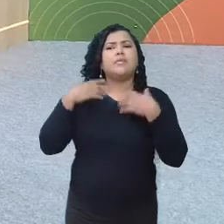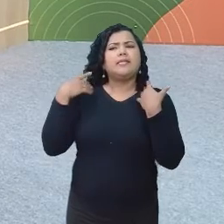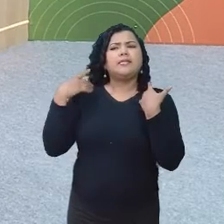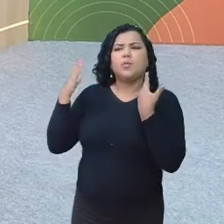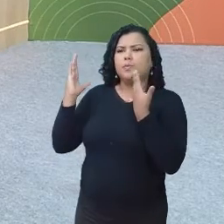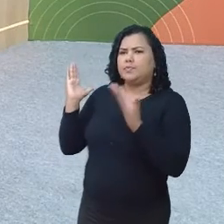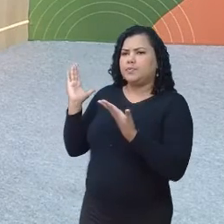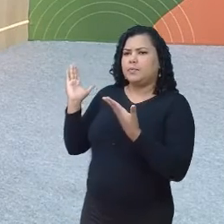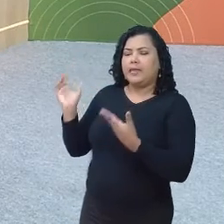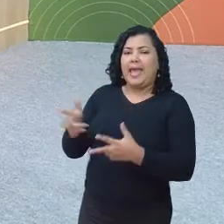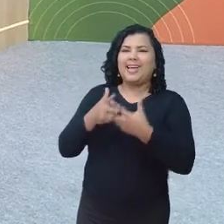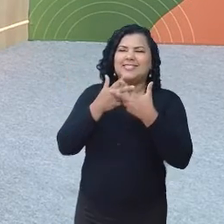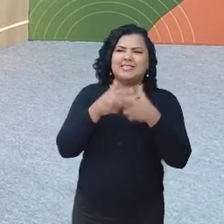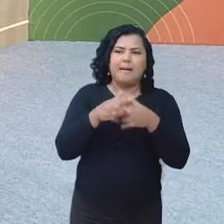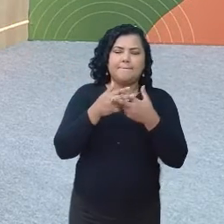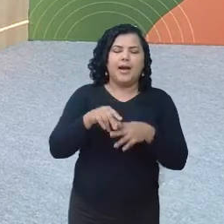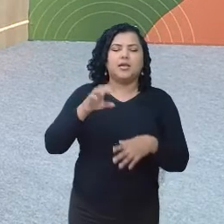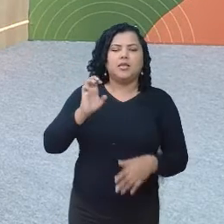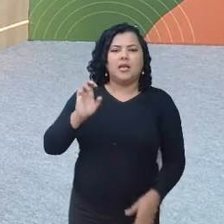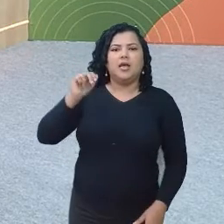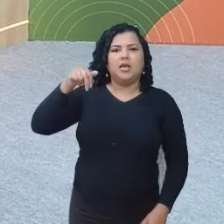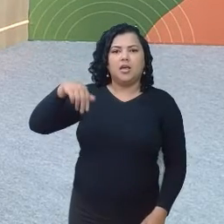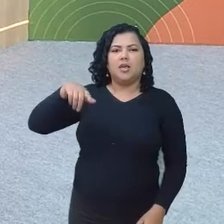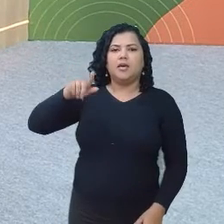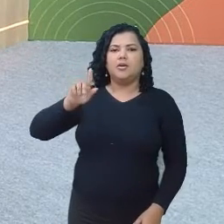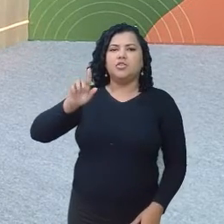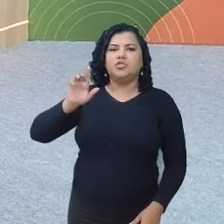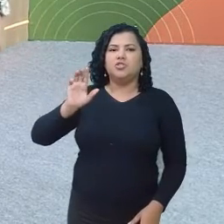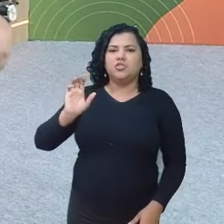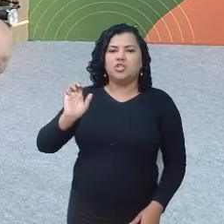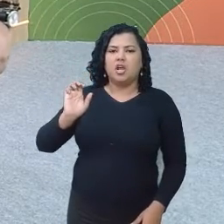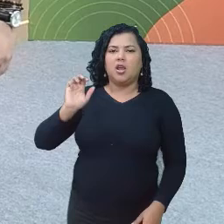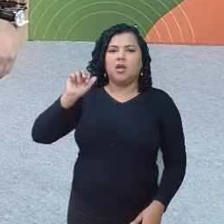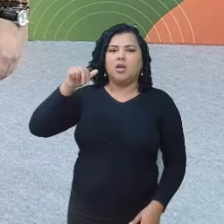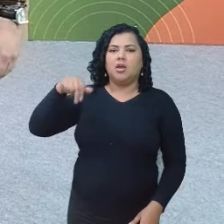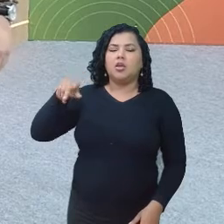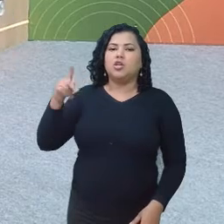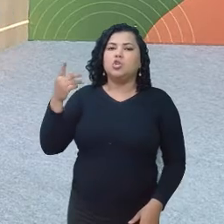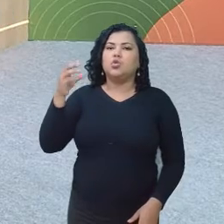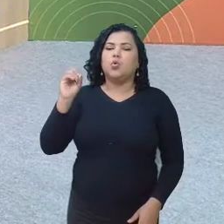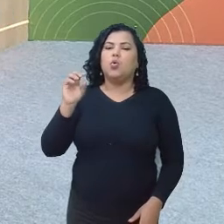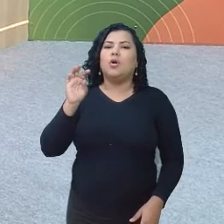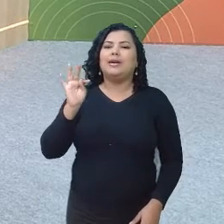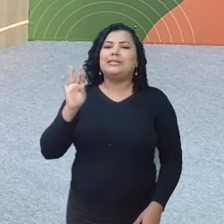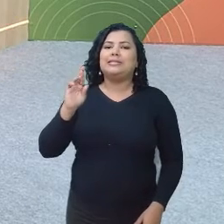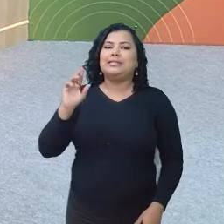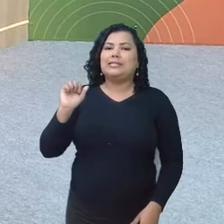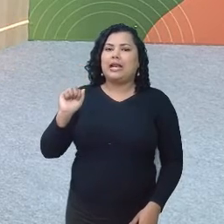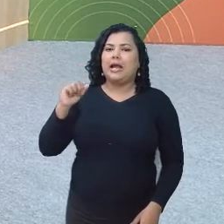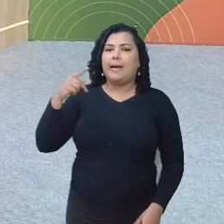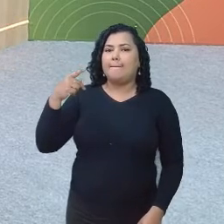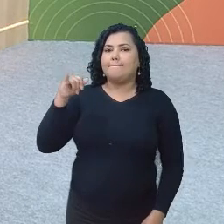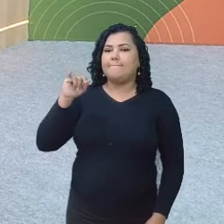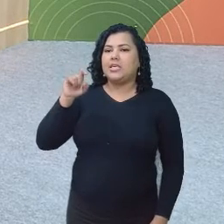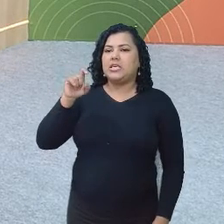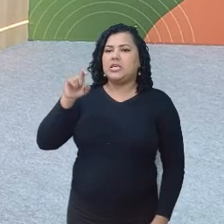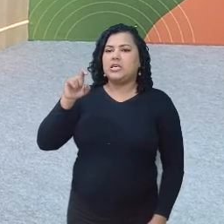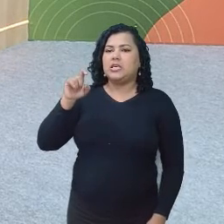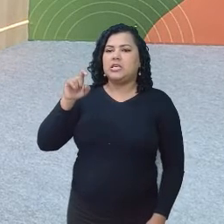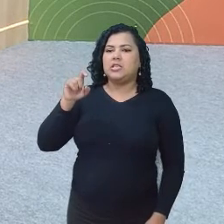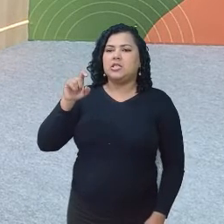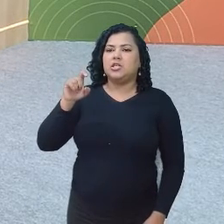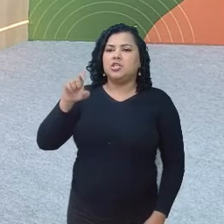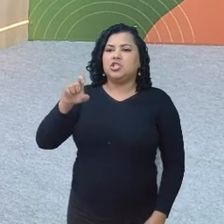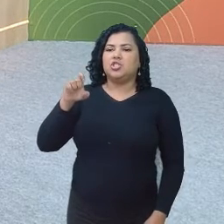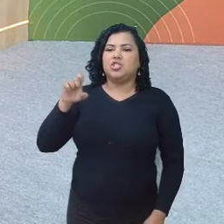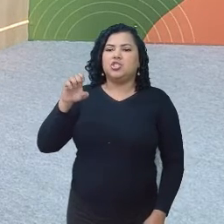temos os bois aqui, ó, de um lado, do outro. Ó, na verdade, nós temos 5 personagens. Ó, passou um despercebido lá no